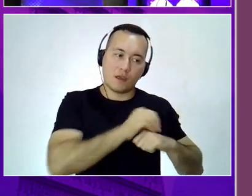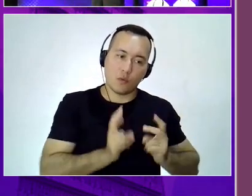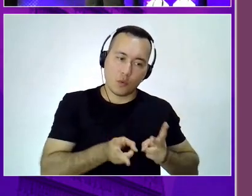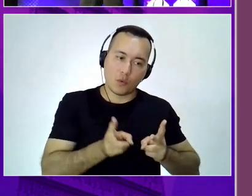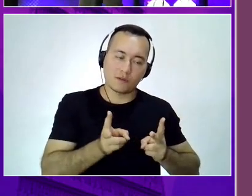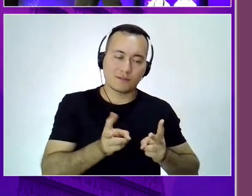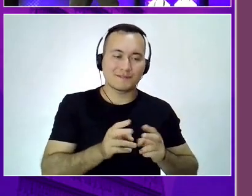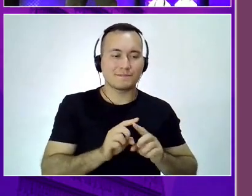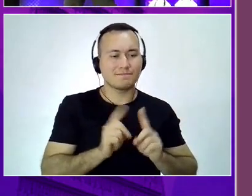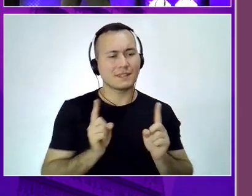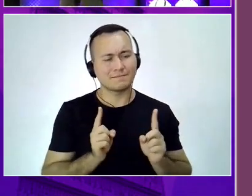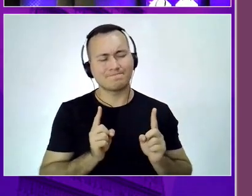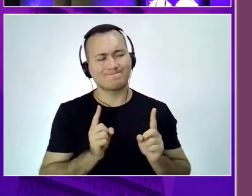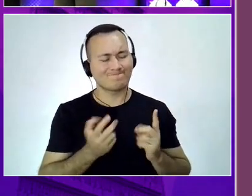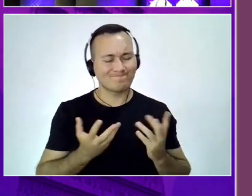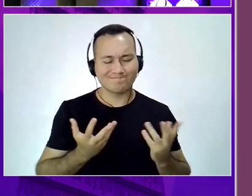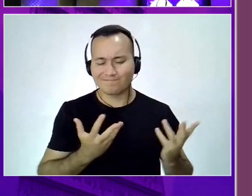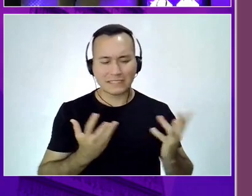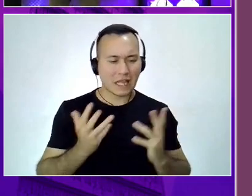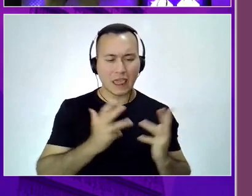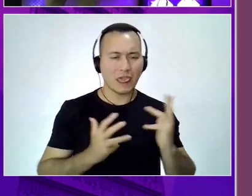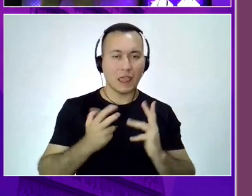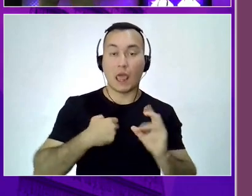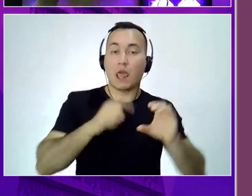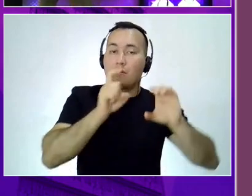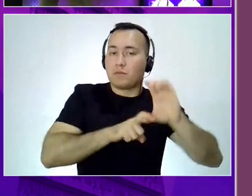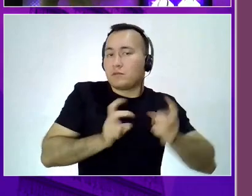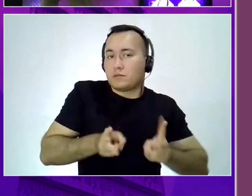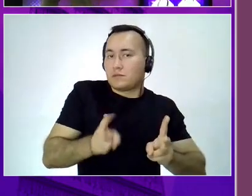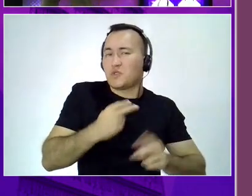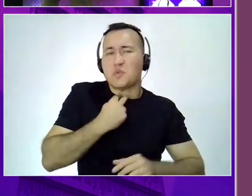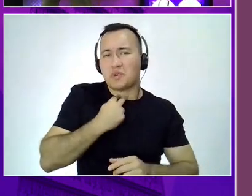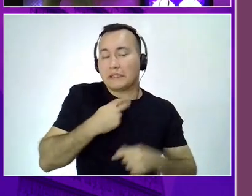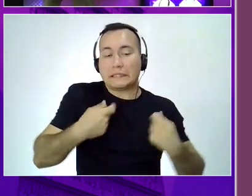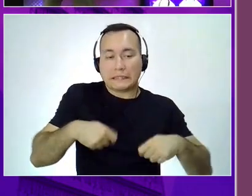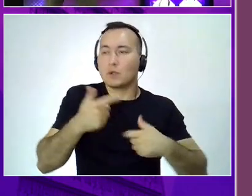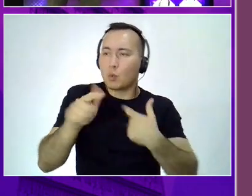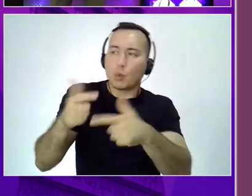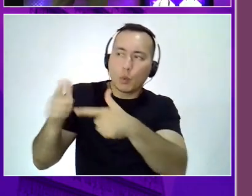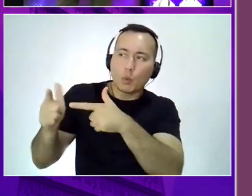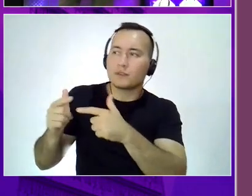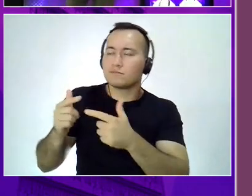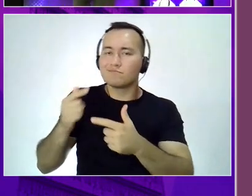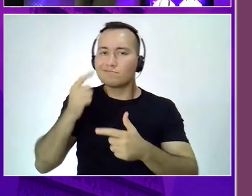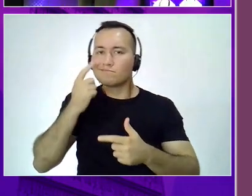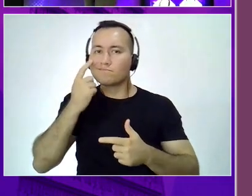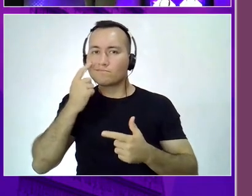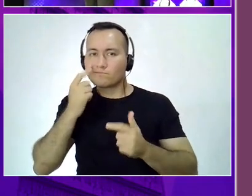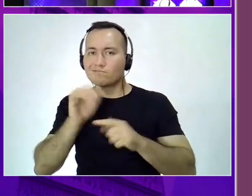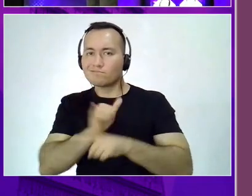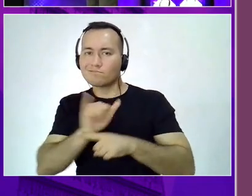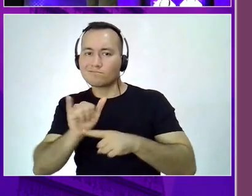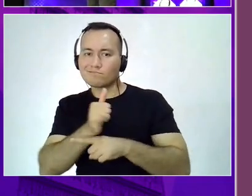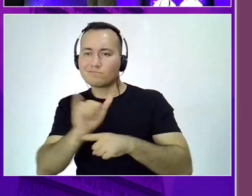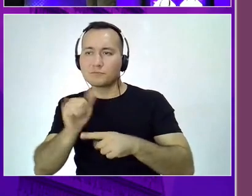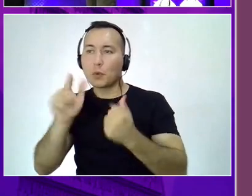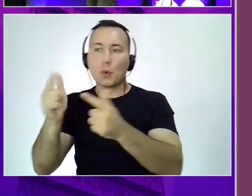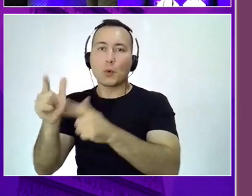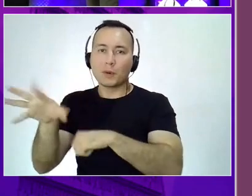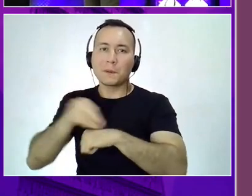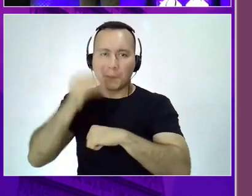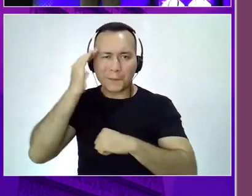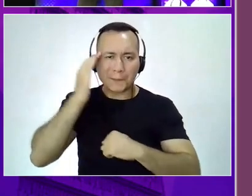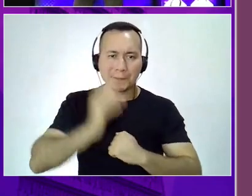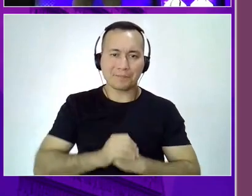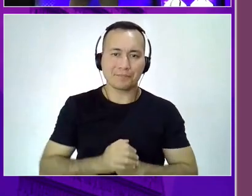da integração, às vezes ela está longe do código, ou seja, eu tenho lá meu repositório, eu tenho o meu código, eu subi o código para integrar com o código dos demais, e